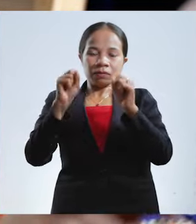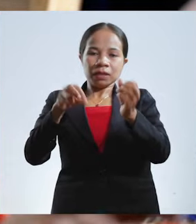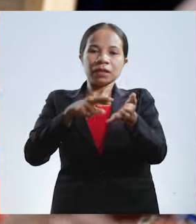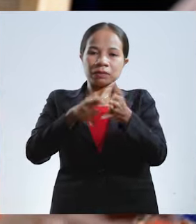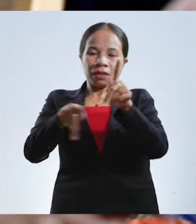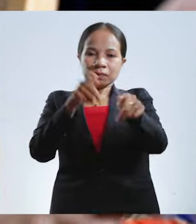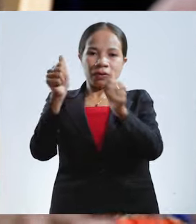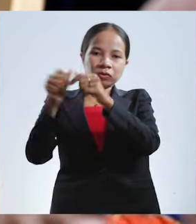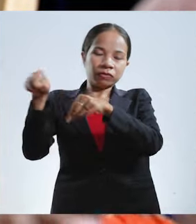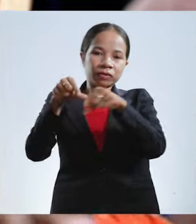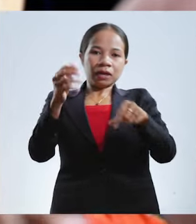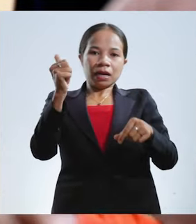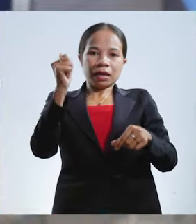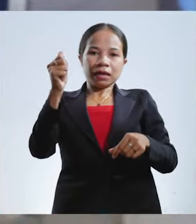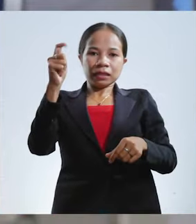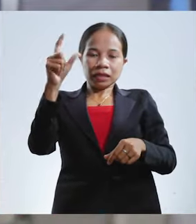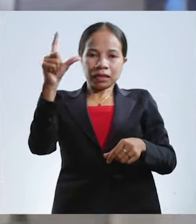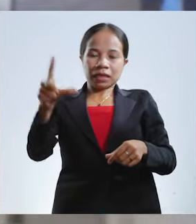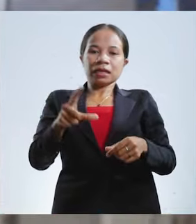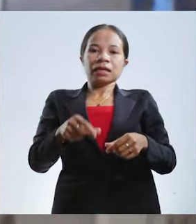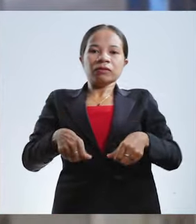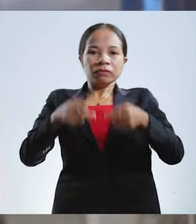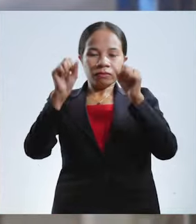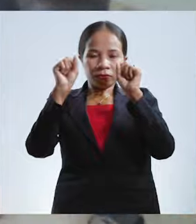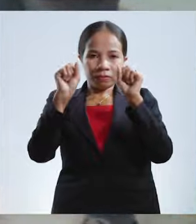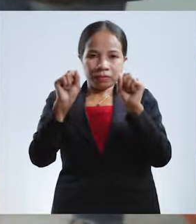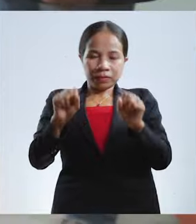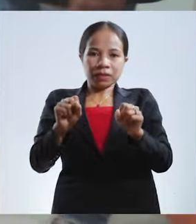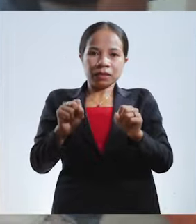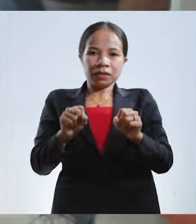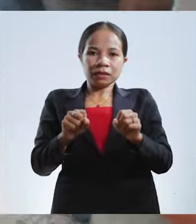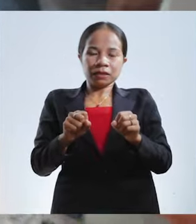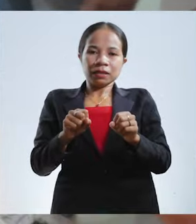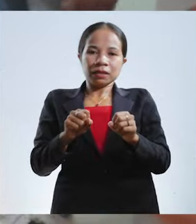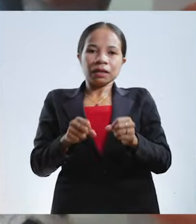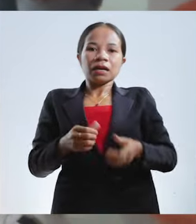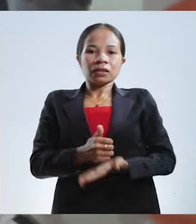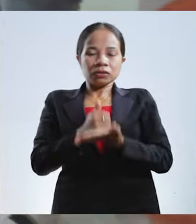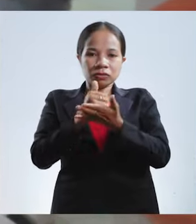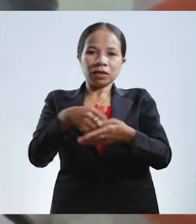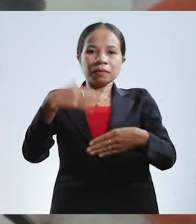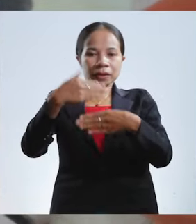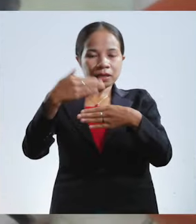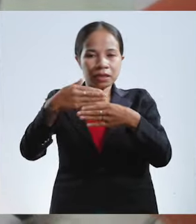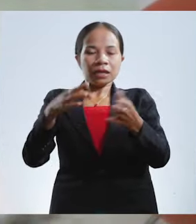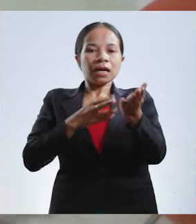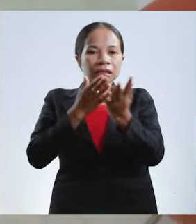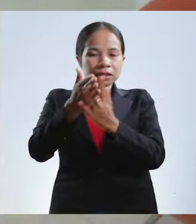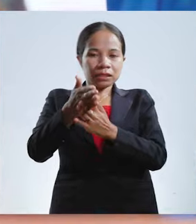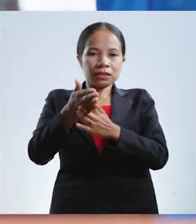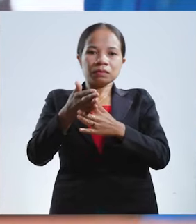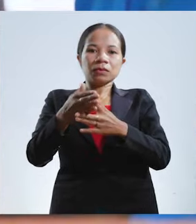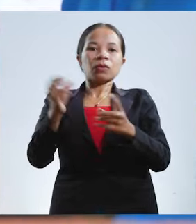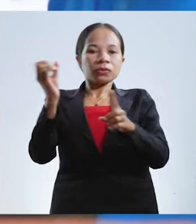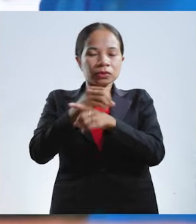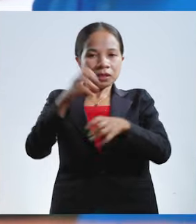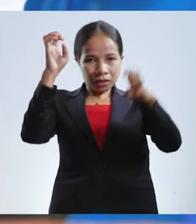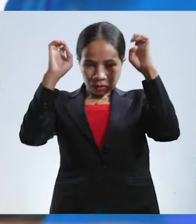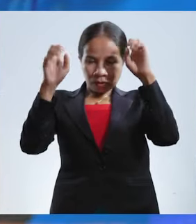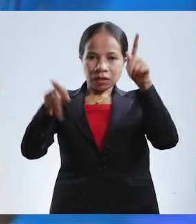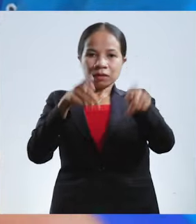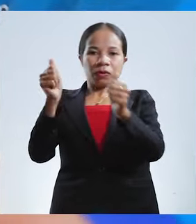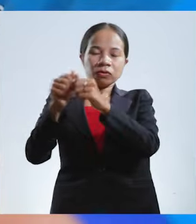ou deficiência. AATL desenhou uma acomodação razoável hirapne pode responde ba barreira acesso nebe limita oportunidade de educação